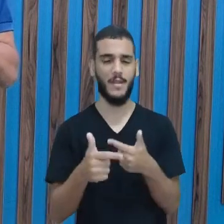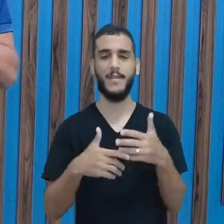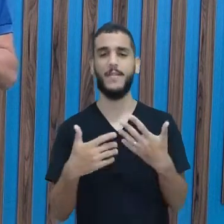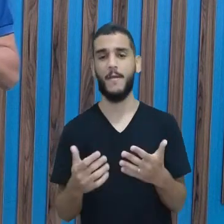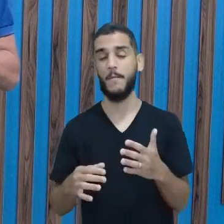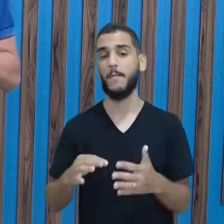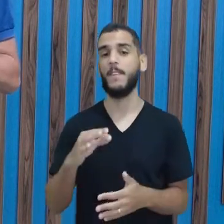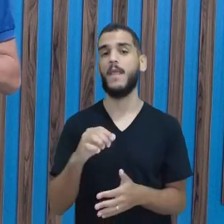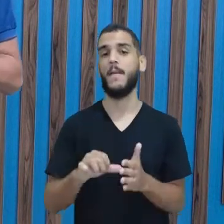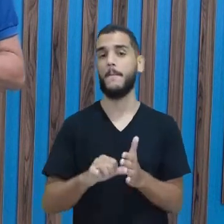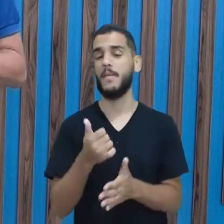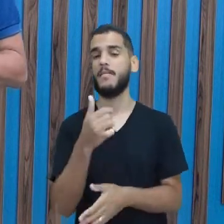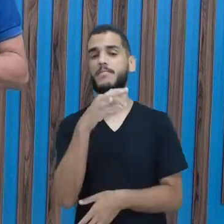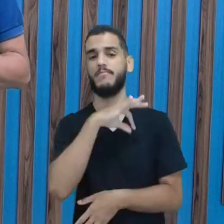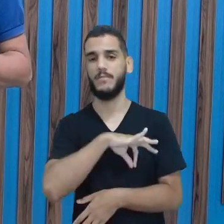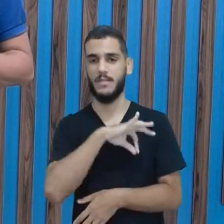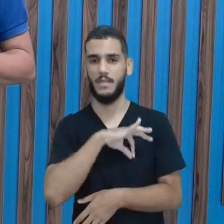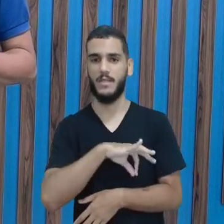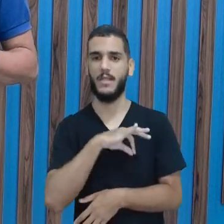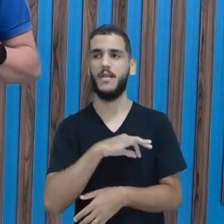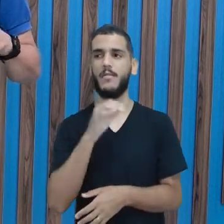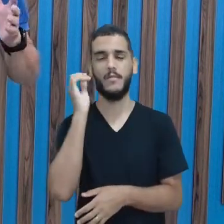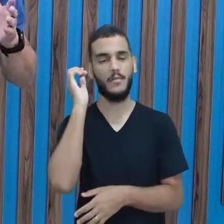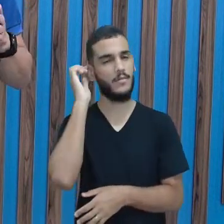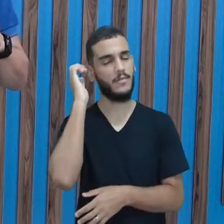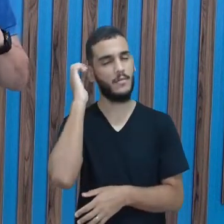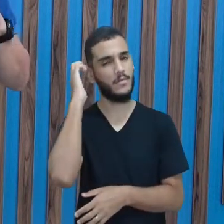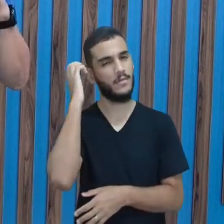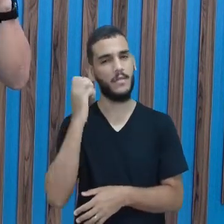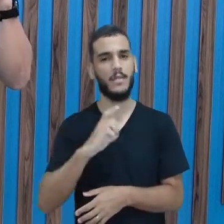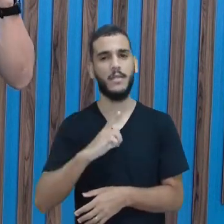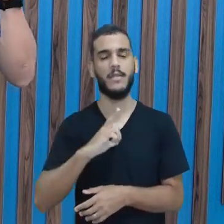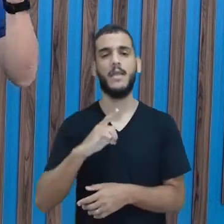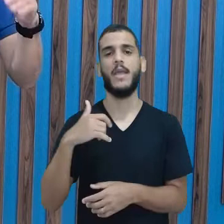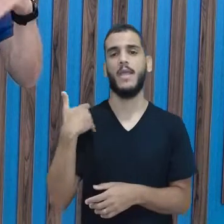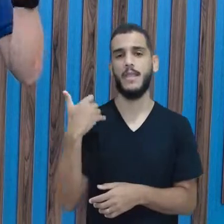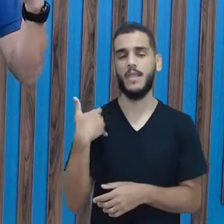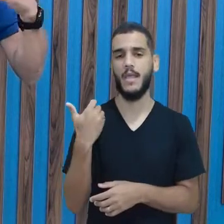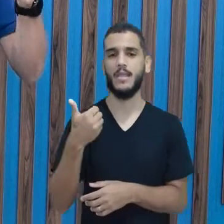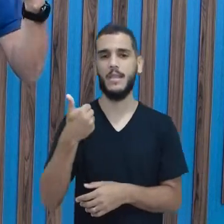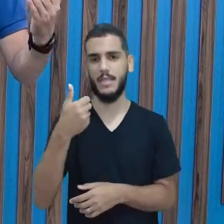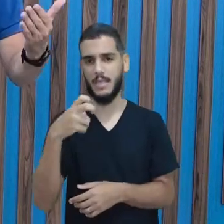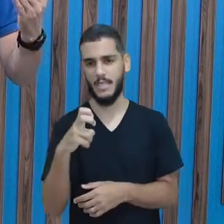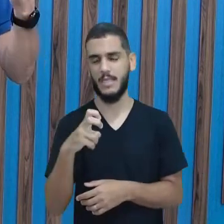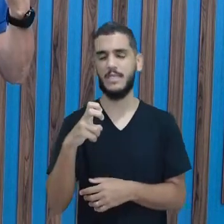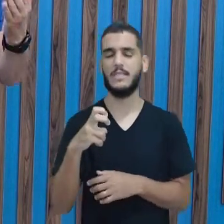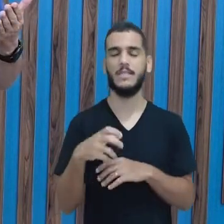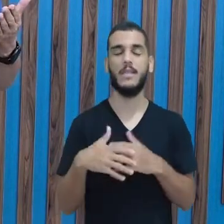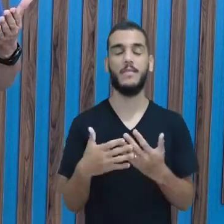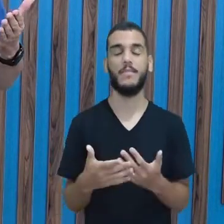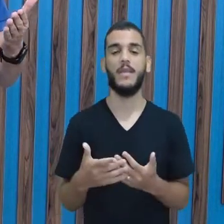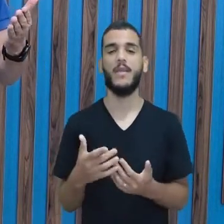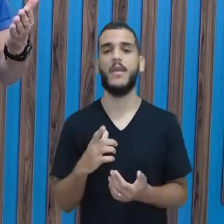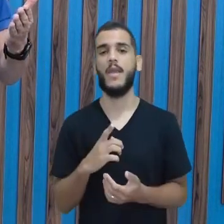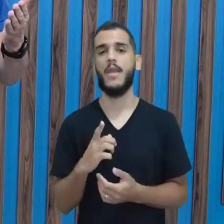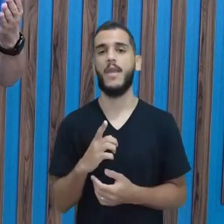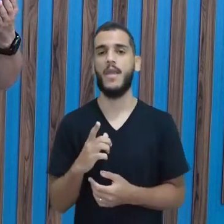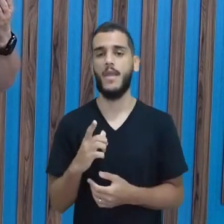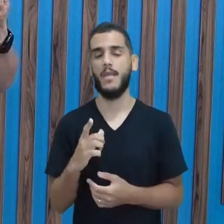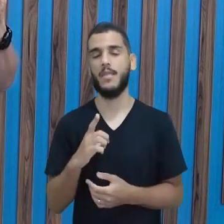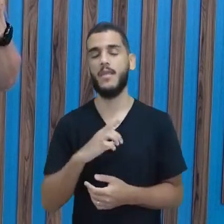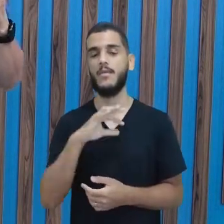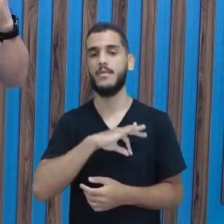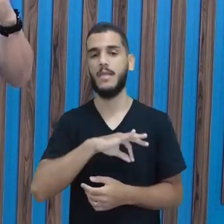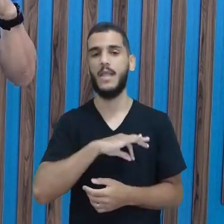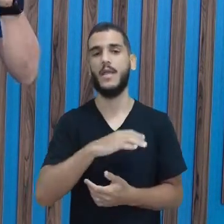primeiro salário que eu recebi, na época, né, eu com 15 anos, eu recebia 75% de um salário mínimo, né? A gente